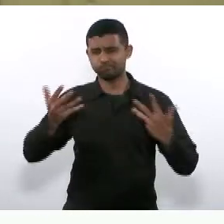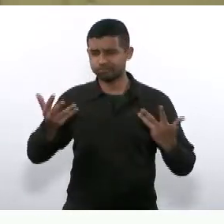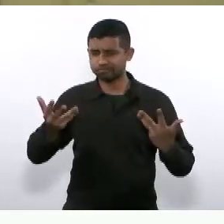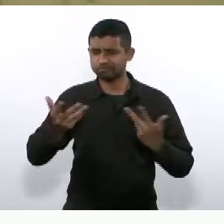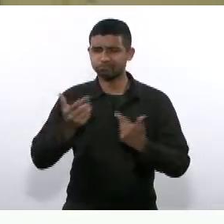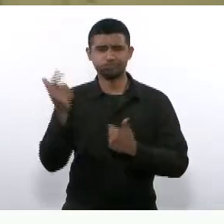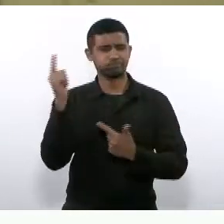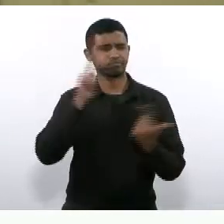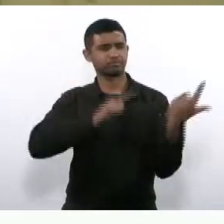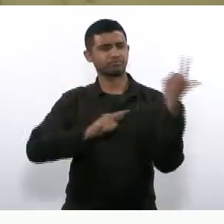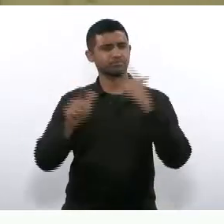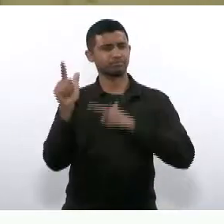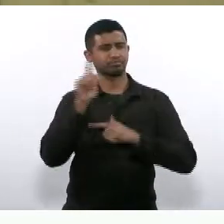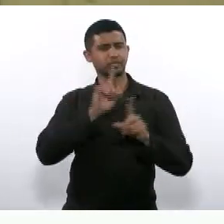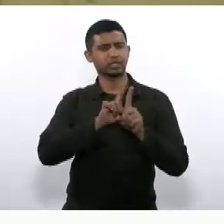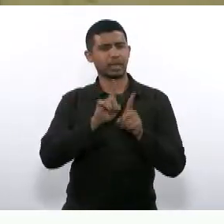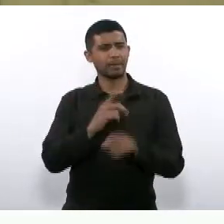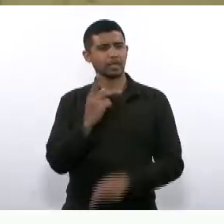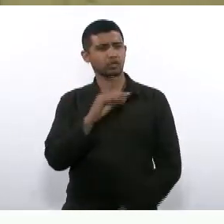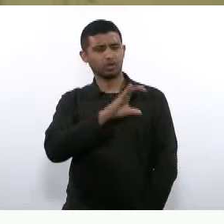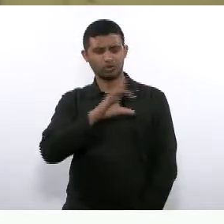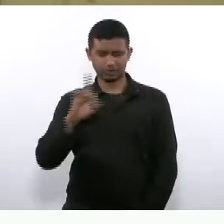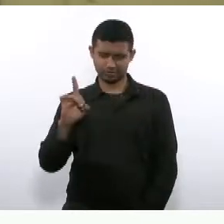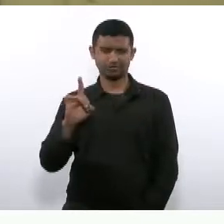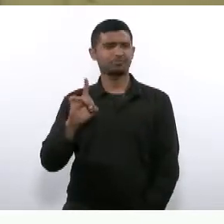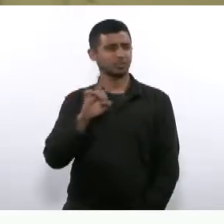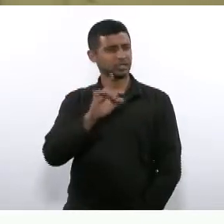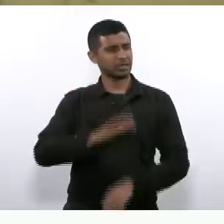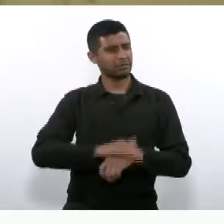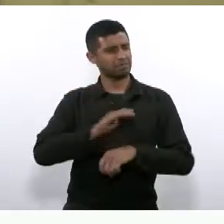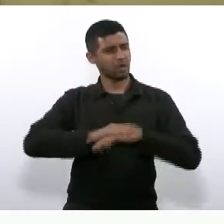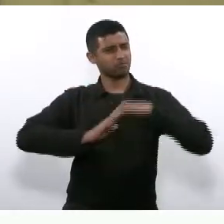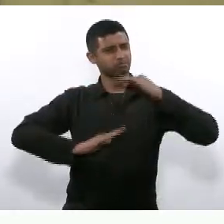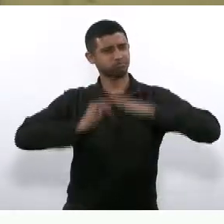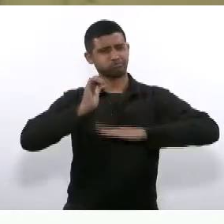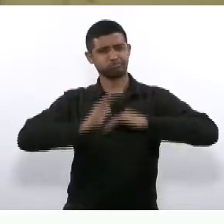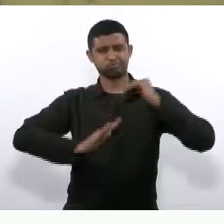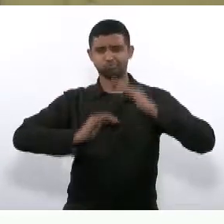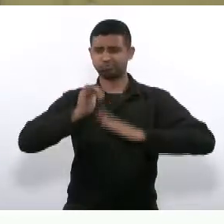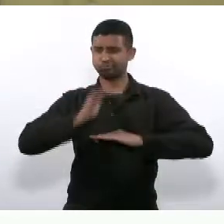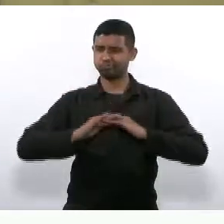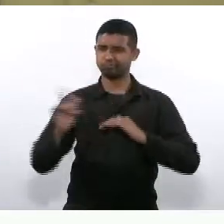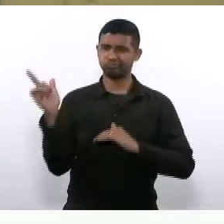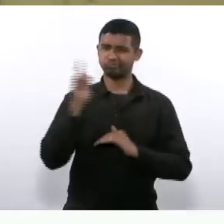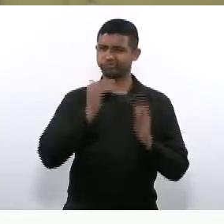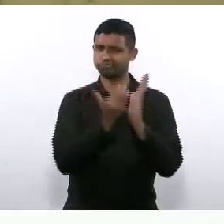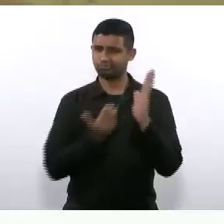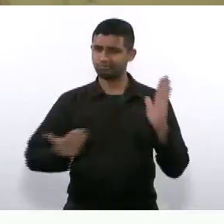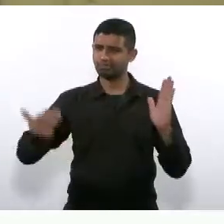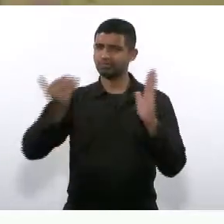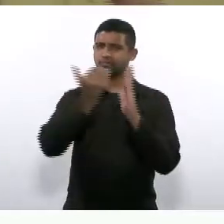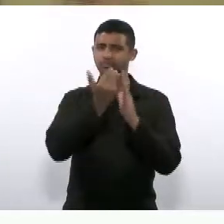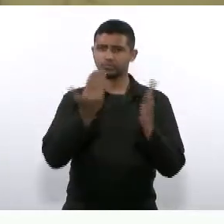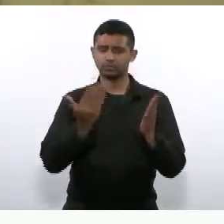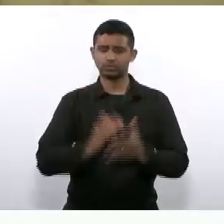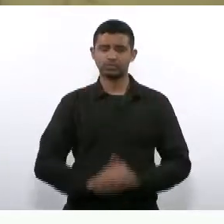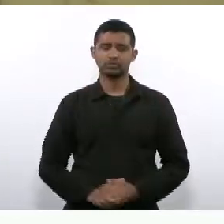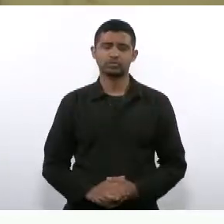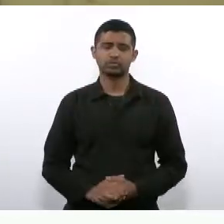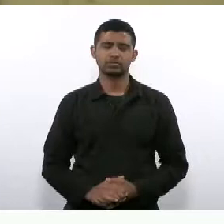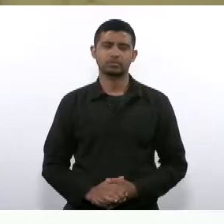dúvida, a condução e a coordenação de Vossa Excelência deu tom, né? Porque se houve